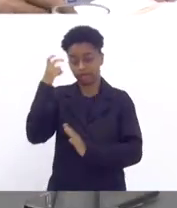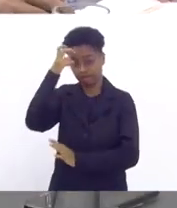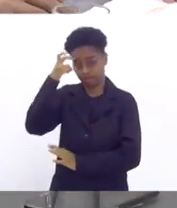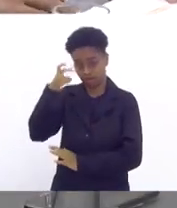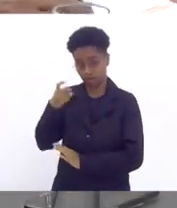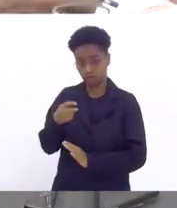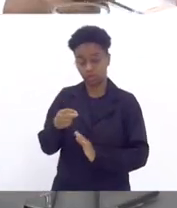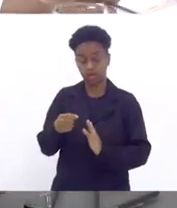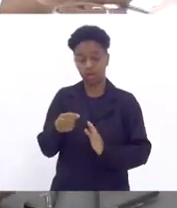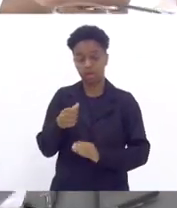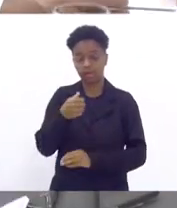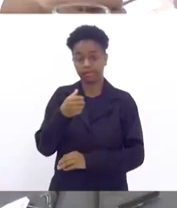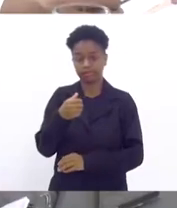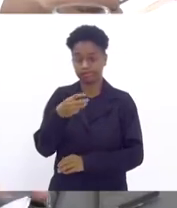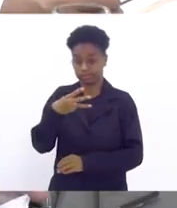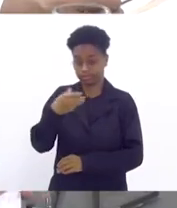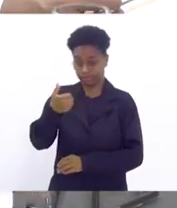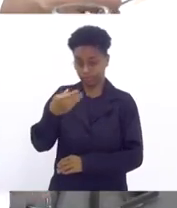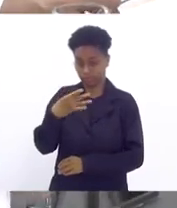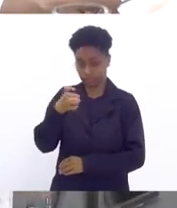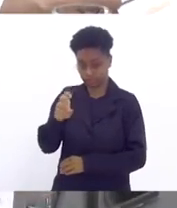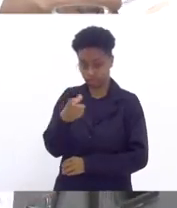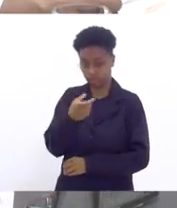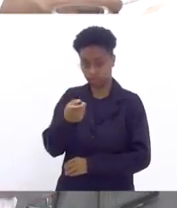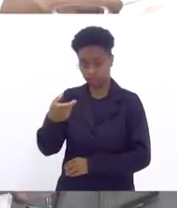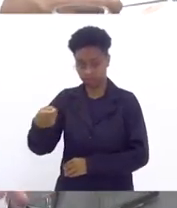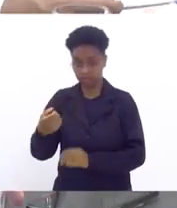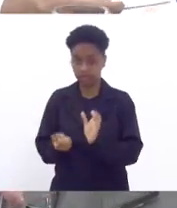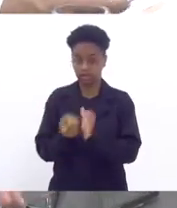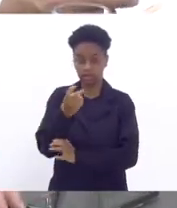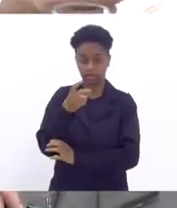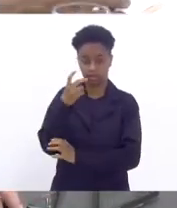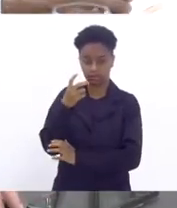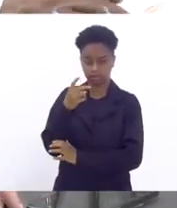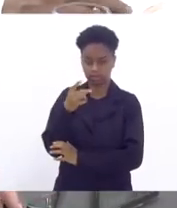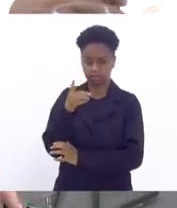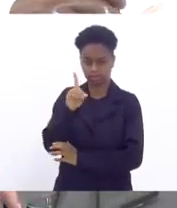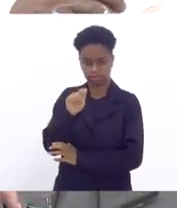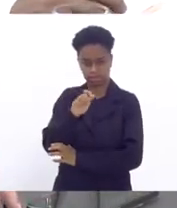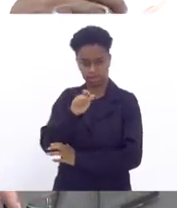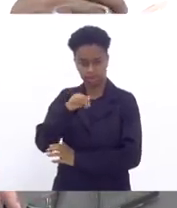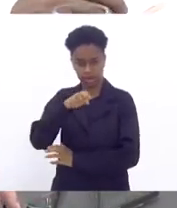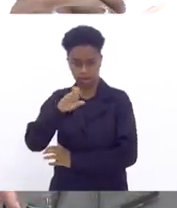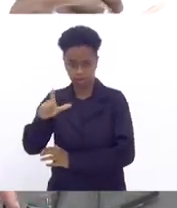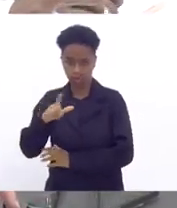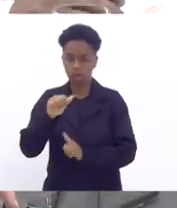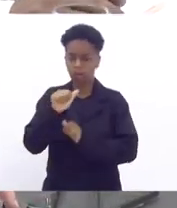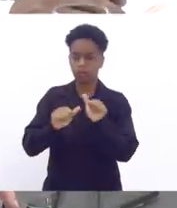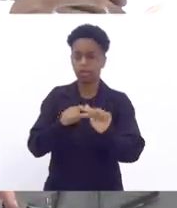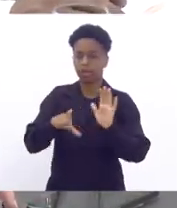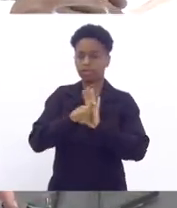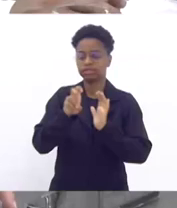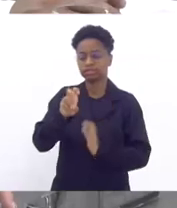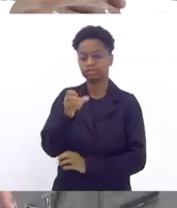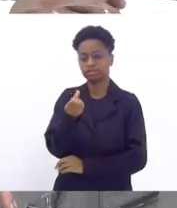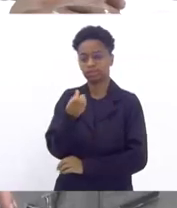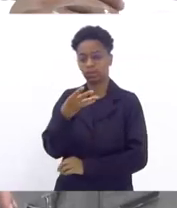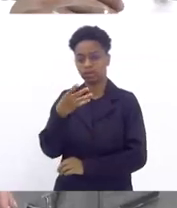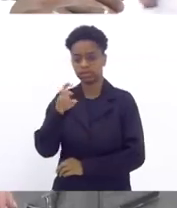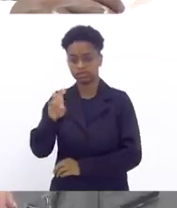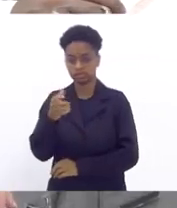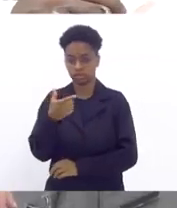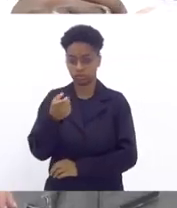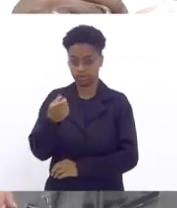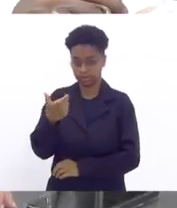da pauta o PL 3 1 45 de 2020 de autoria do deputado Daniel libera o anexo da lei 5.645 de 6 de janeiro de 2010